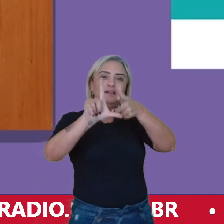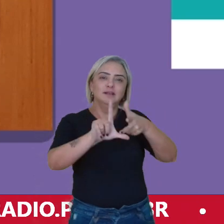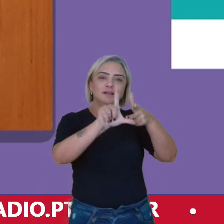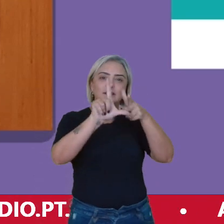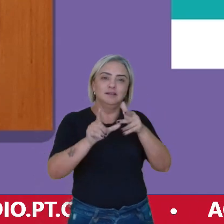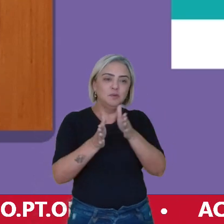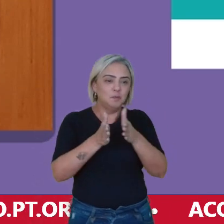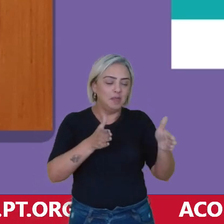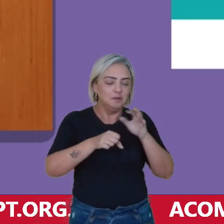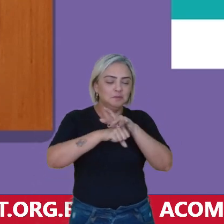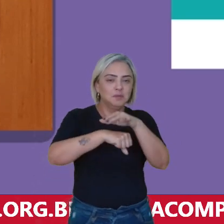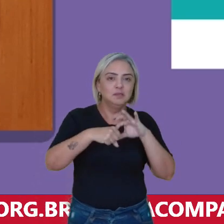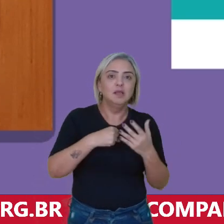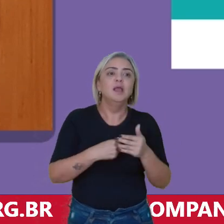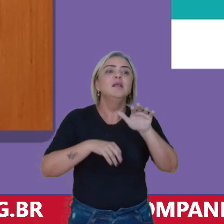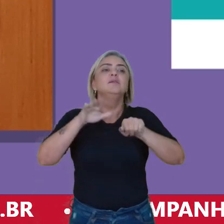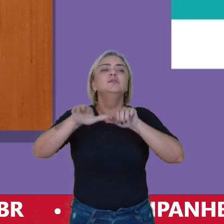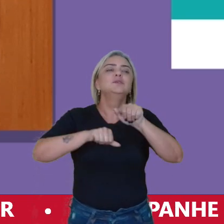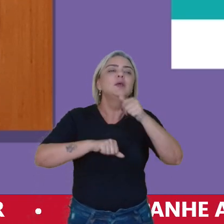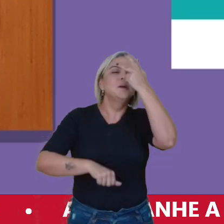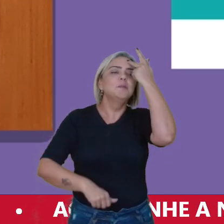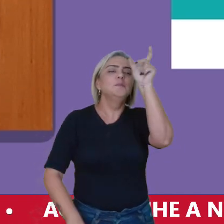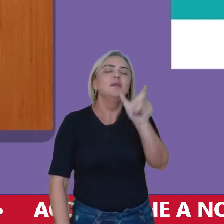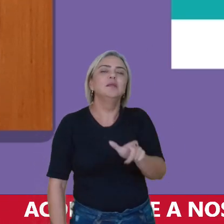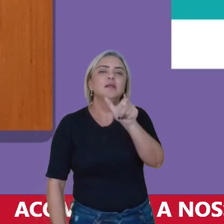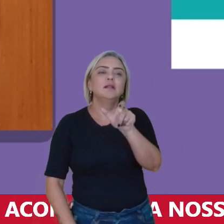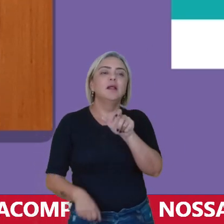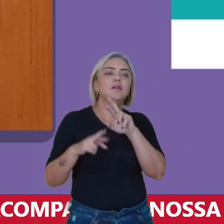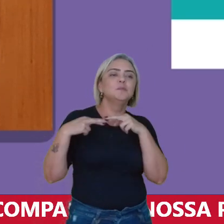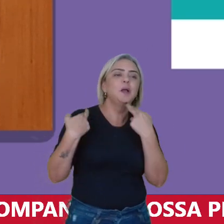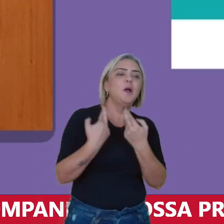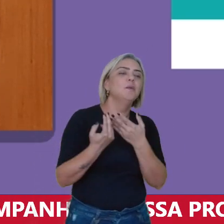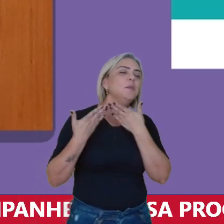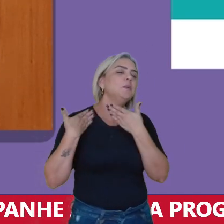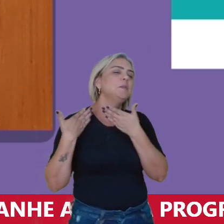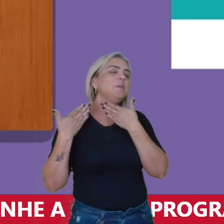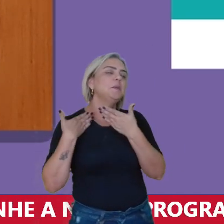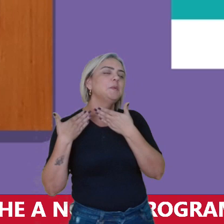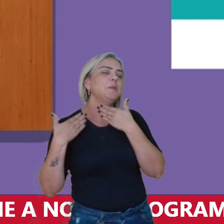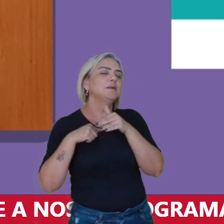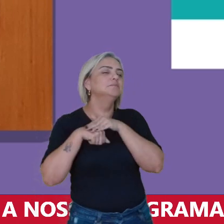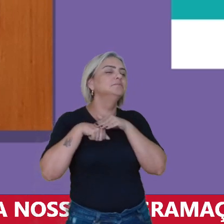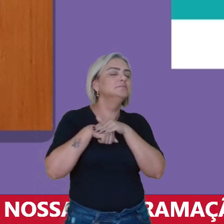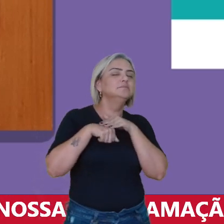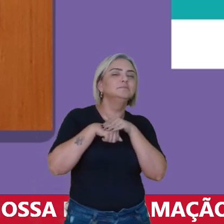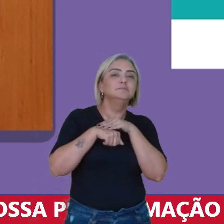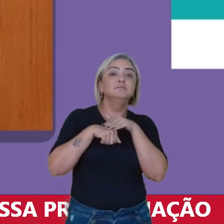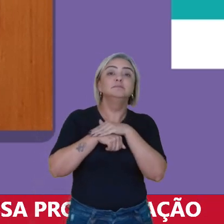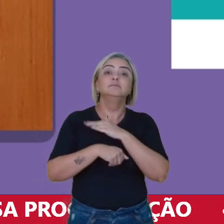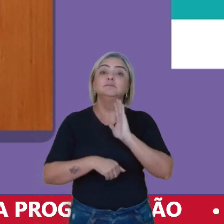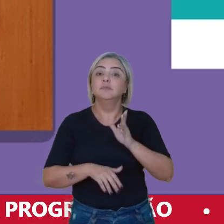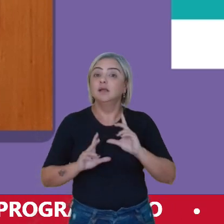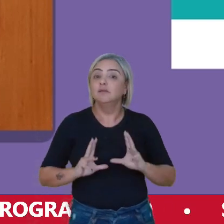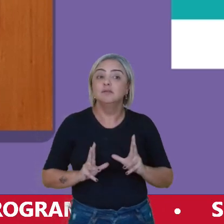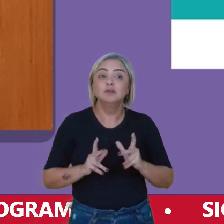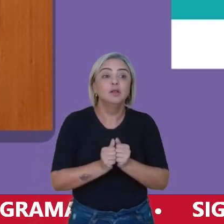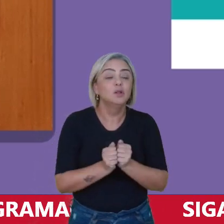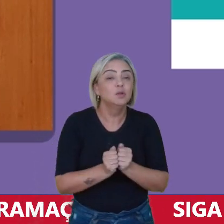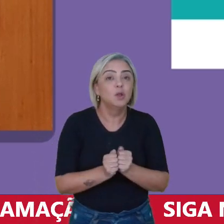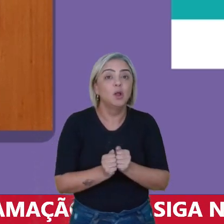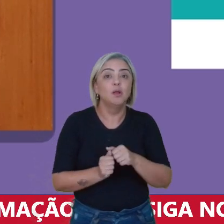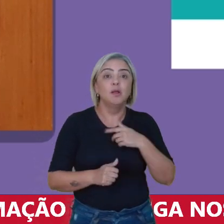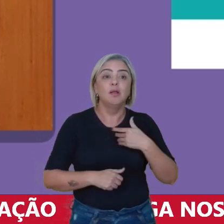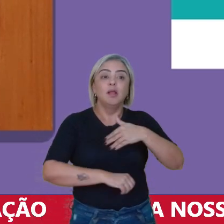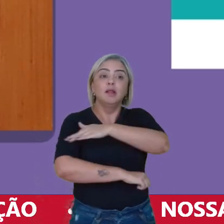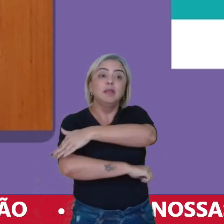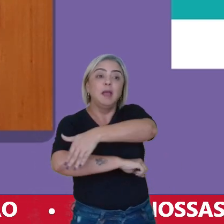meio da pandemia. E o Chame Gente nada mais é que uma roda de conversa, tá? É uma roda de conversa que a gente já fez em todo tipo de canto, no meio